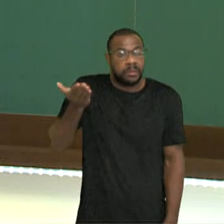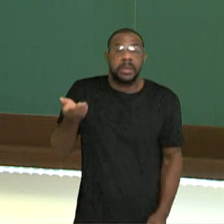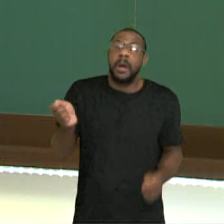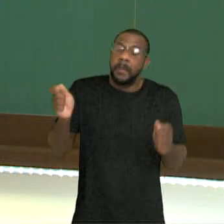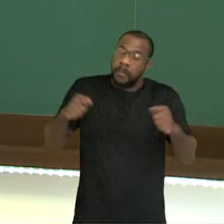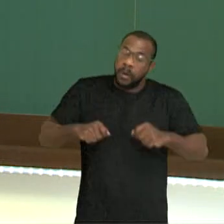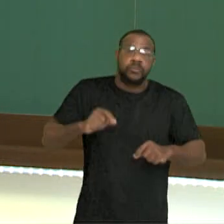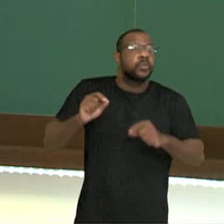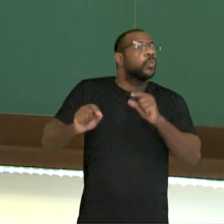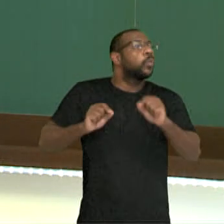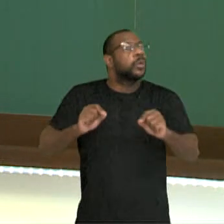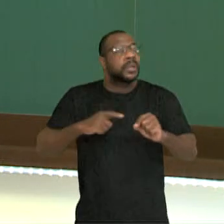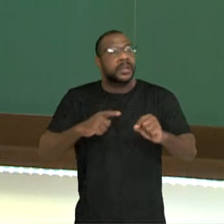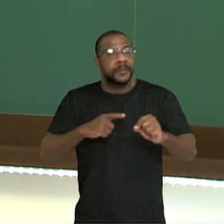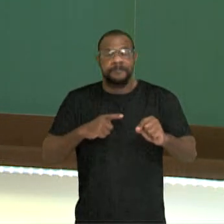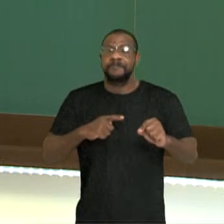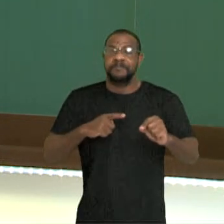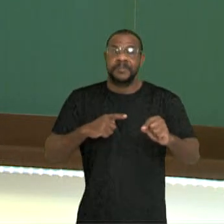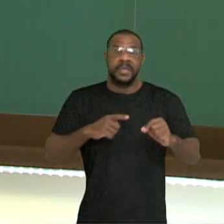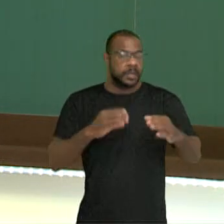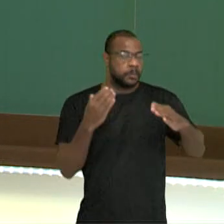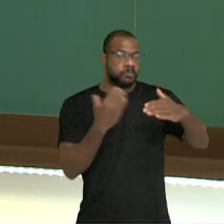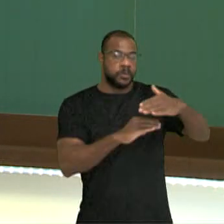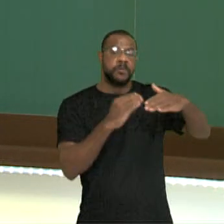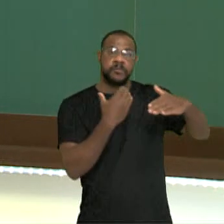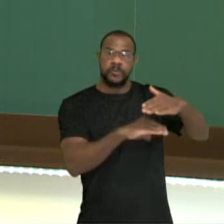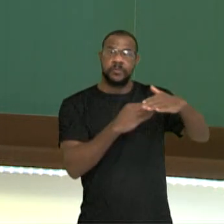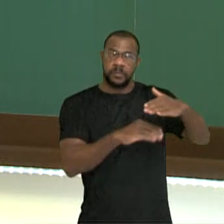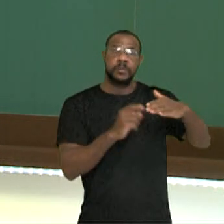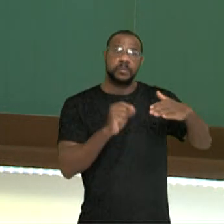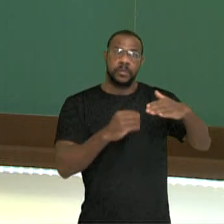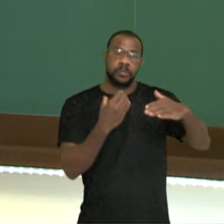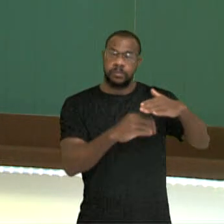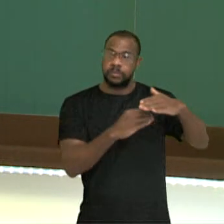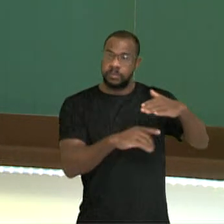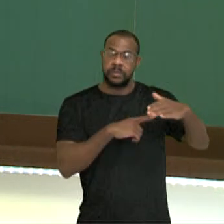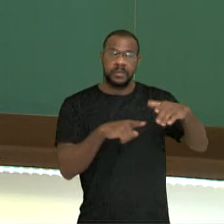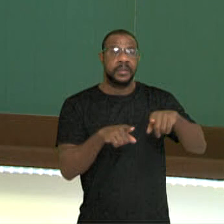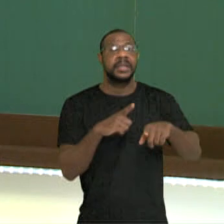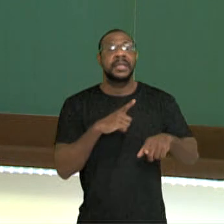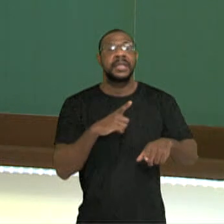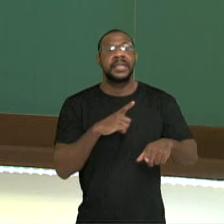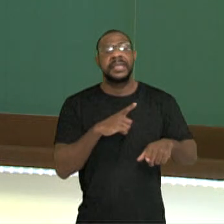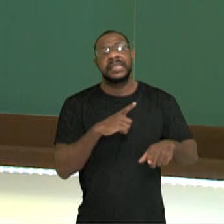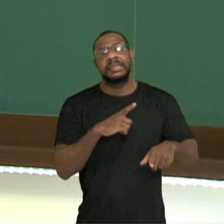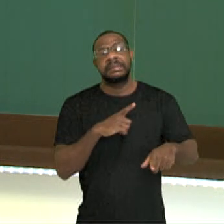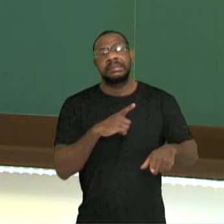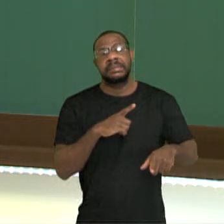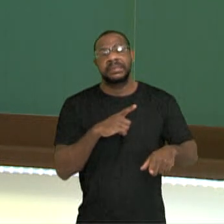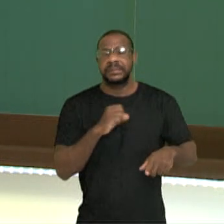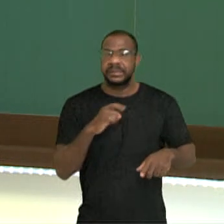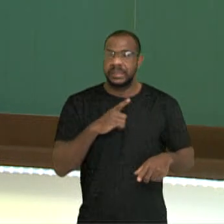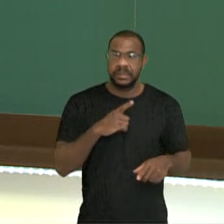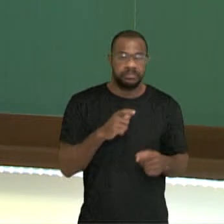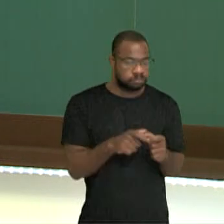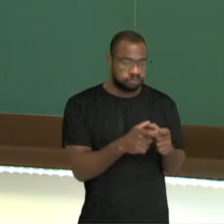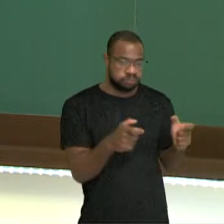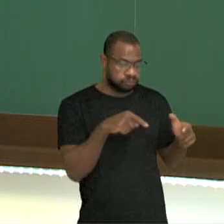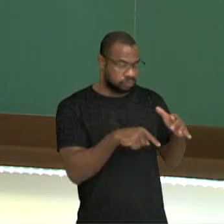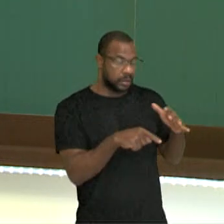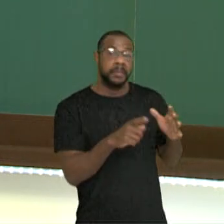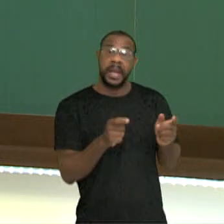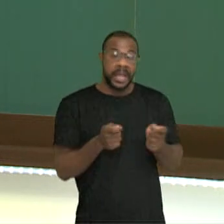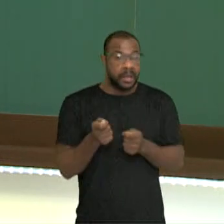também impedir investimentos, né? É bom para o caso de um rendimento, porém,